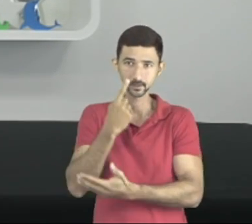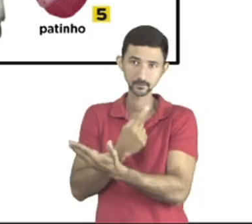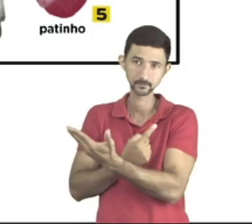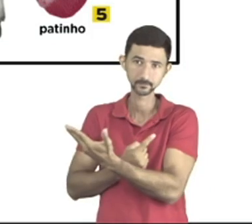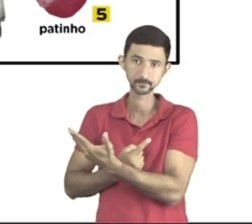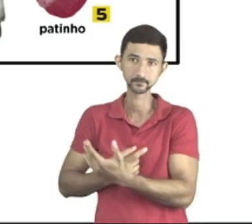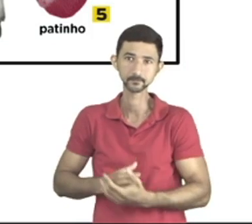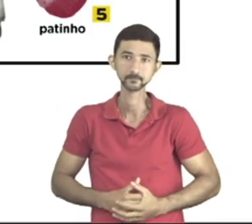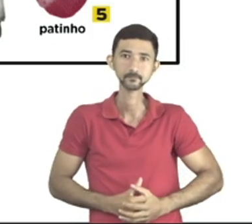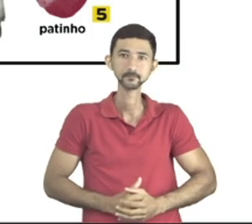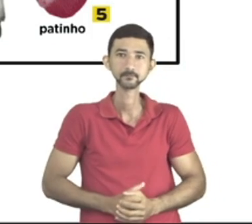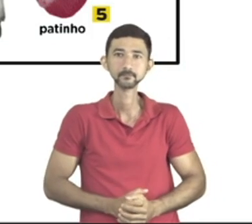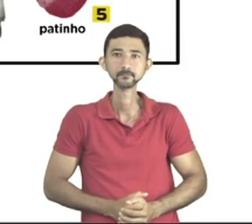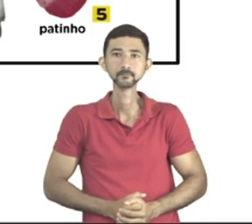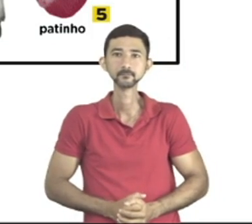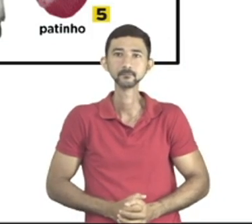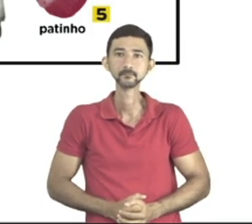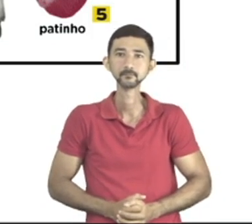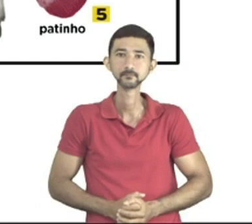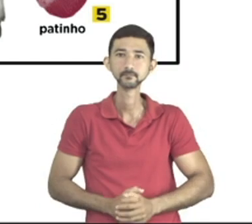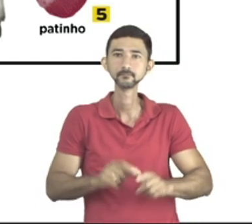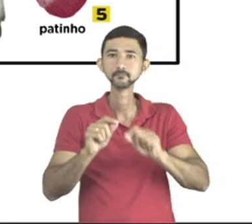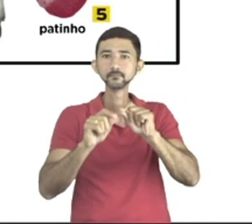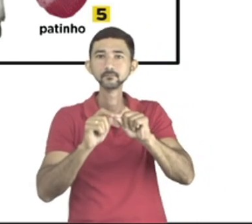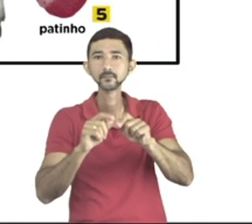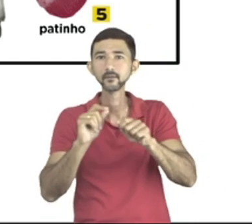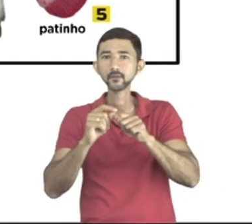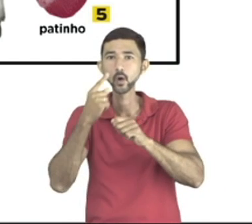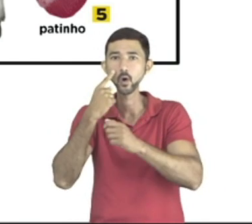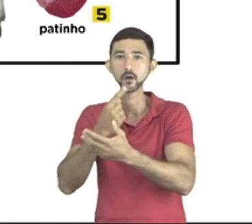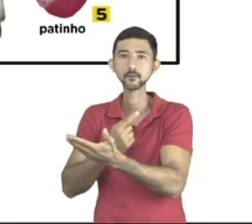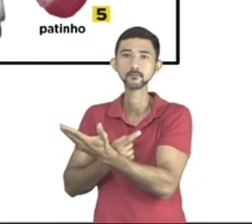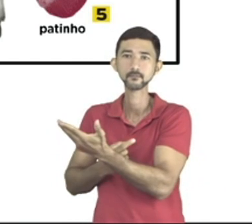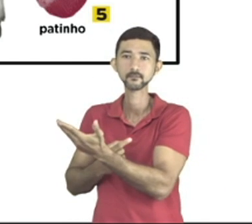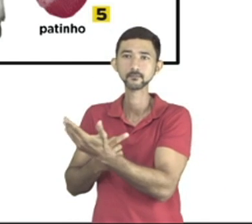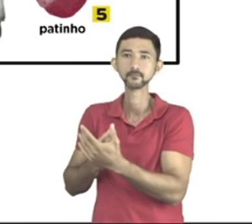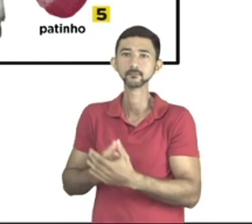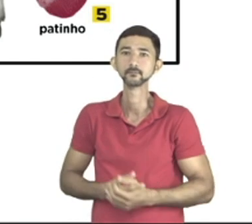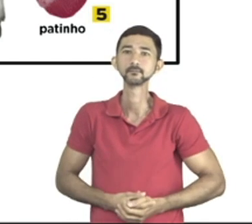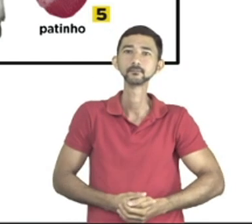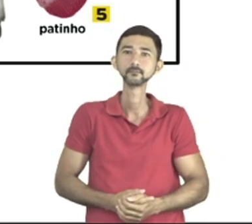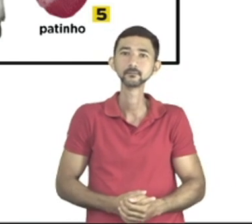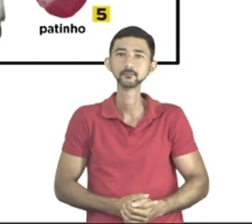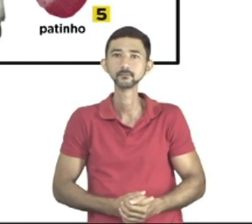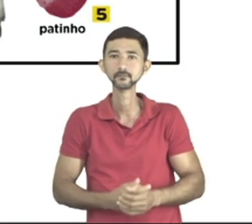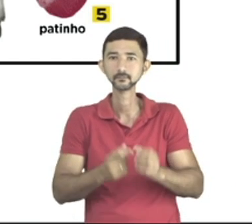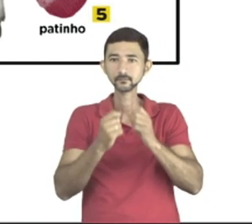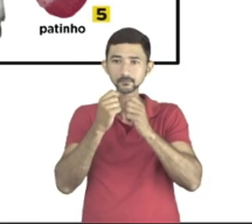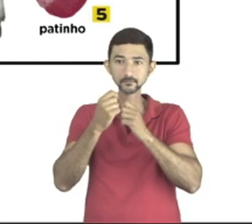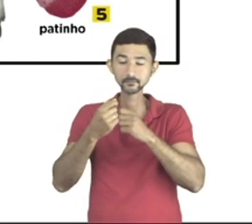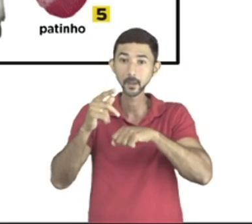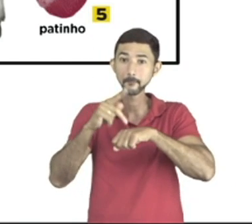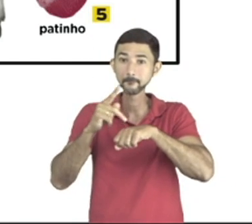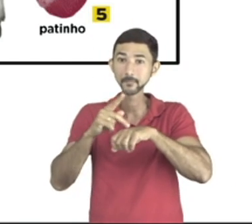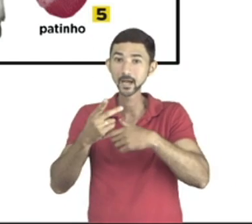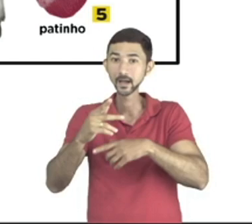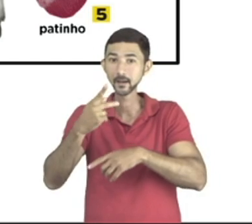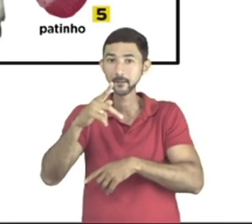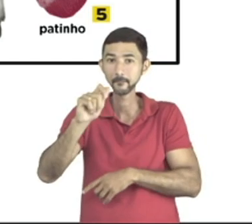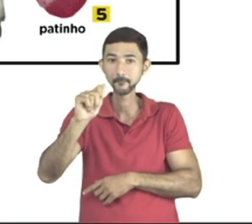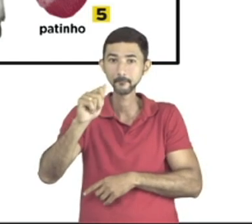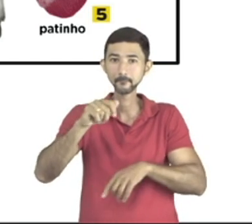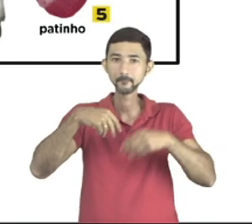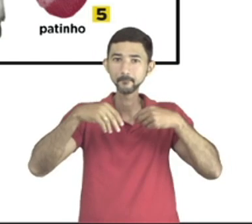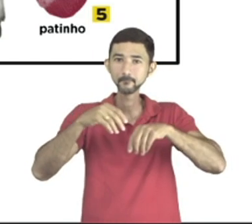lá. O que os caras fizeram? Os caras pegaram, colocaram um olho arregalado de plástico no peixe